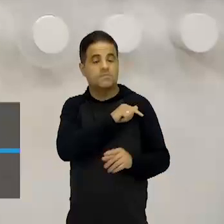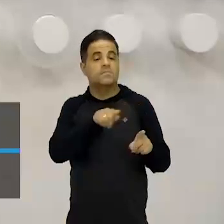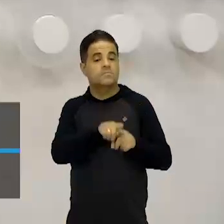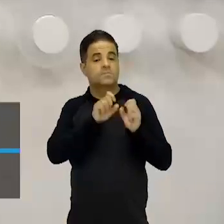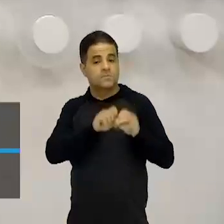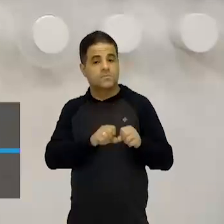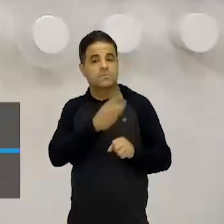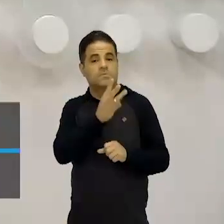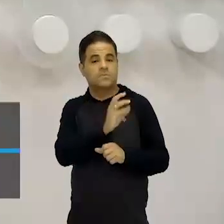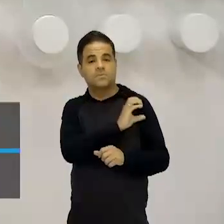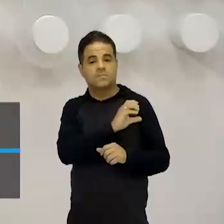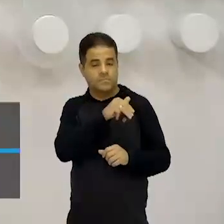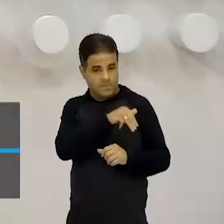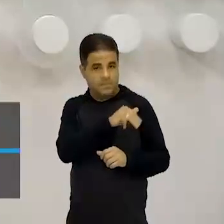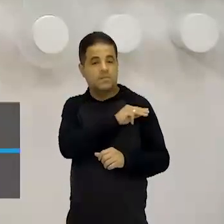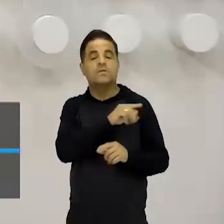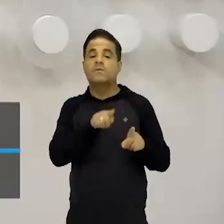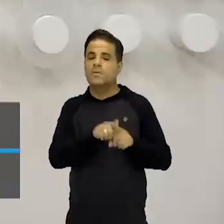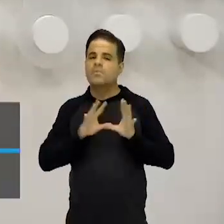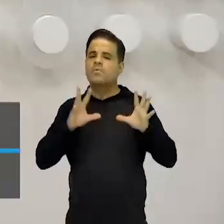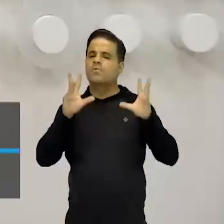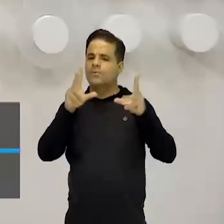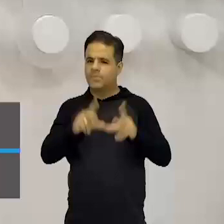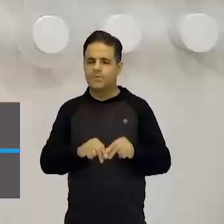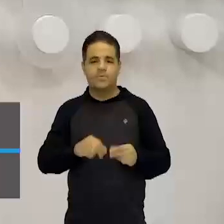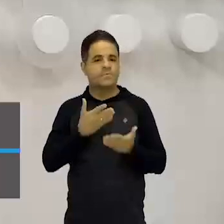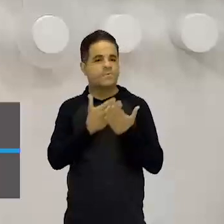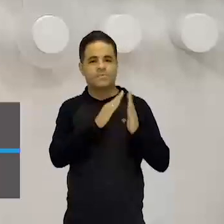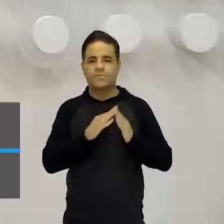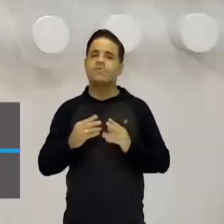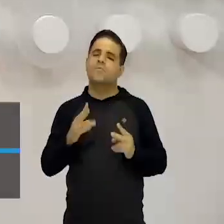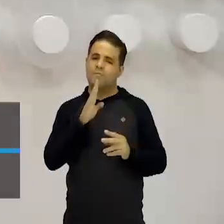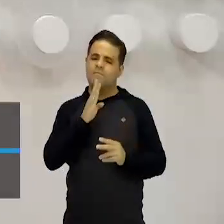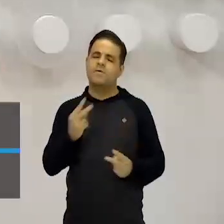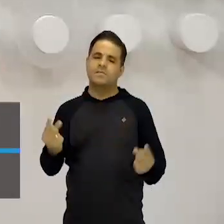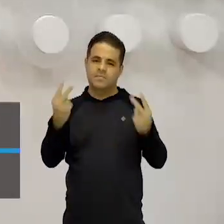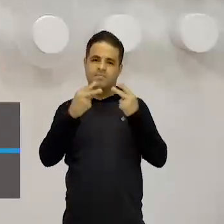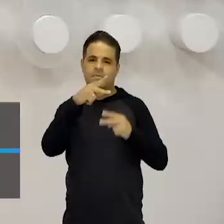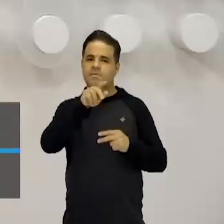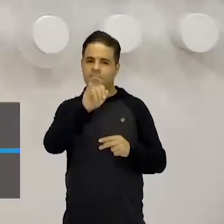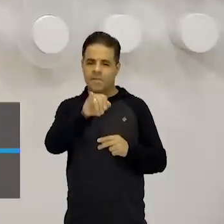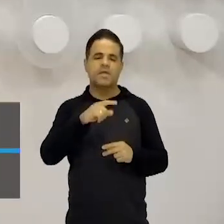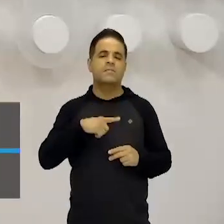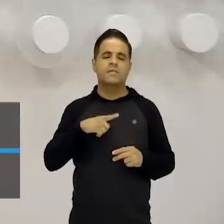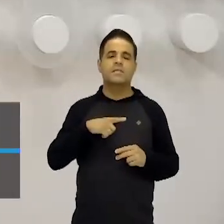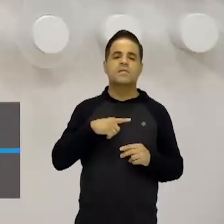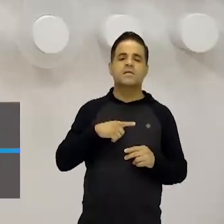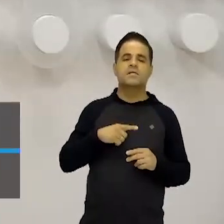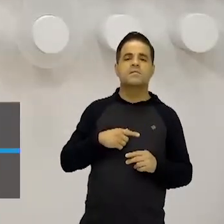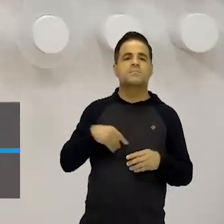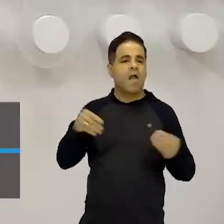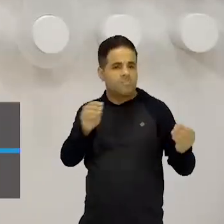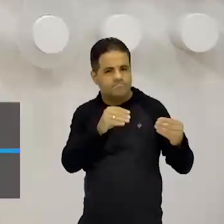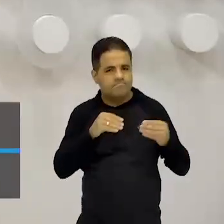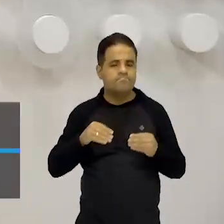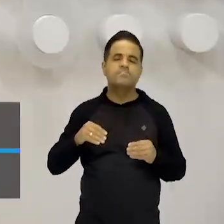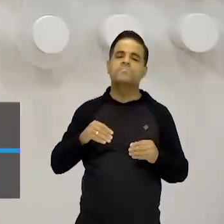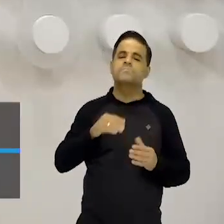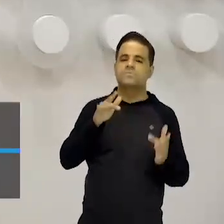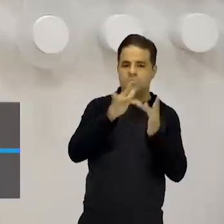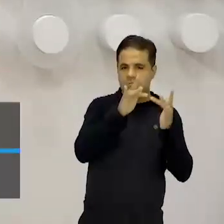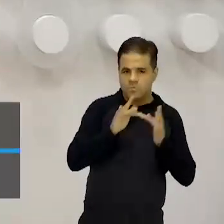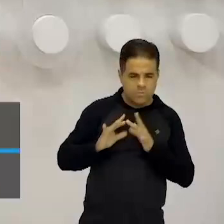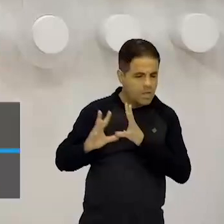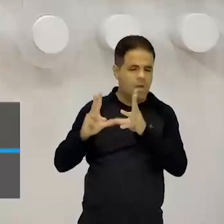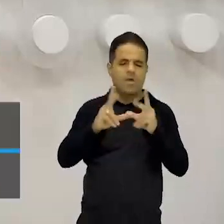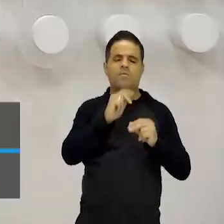dou aula para o 3º médio. Mas todos os alunos da escola conhecem a gente porque na PEI a gente tem essa flexibilidade de ter